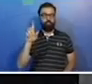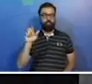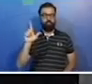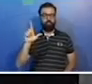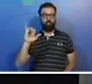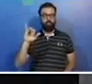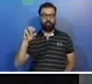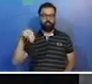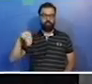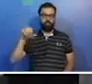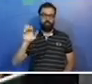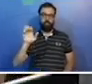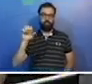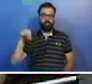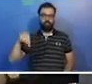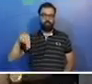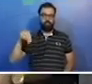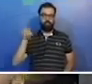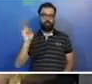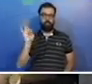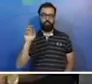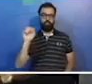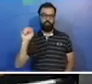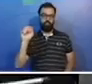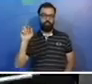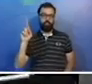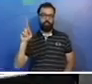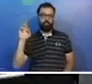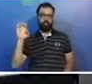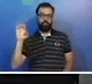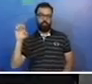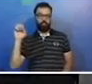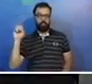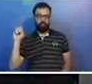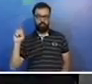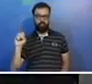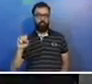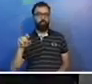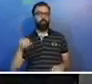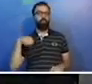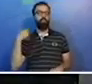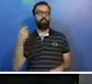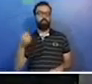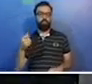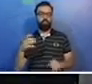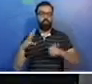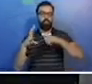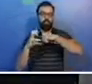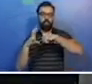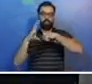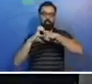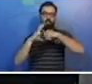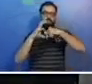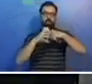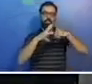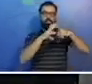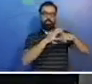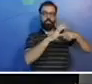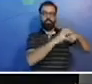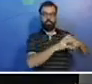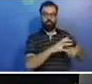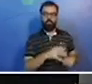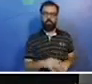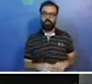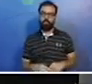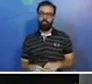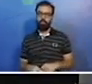estudando? Nós começamos falando sobre os hábitos alimentares. Todos os animais precisam se